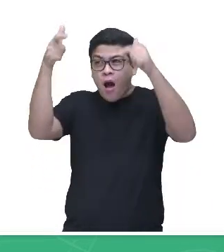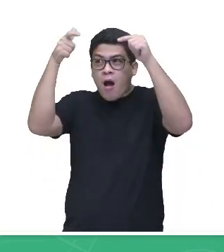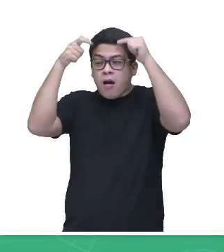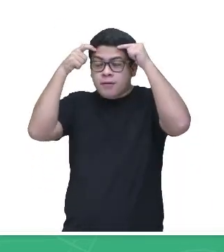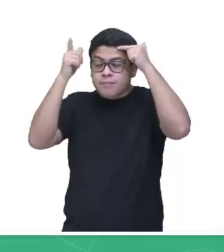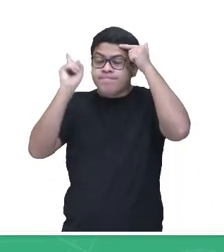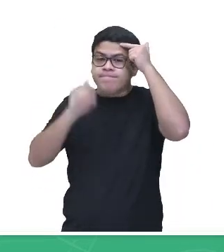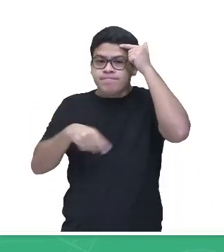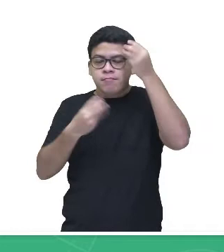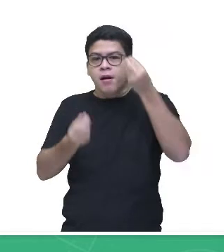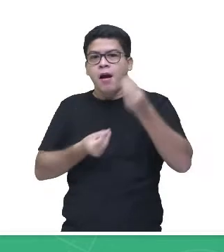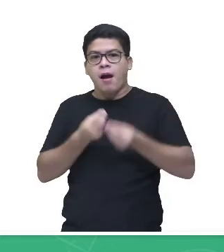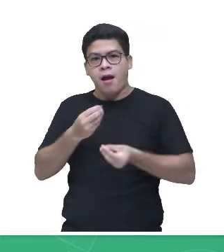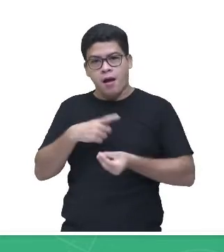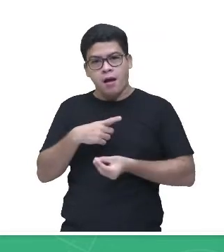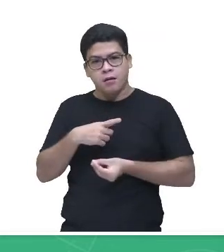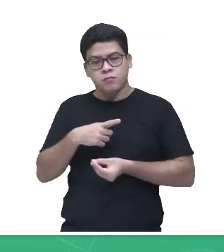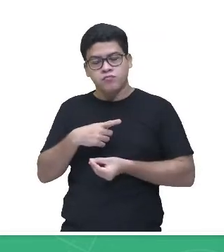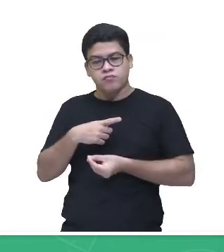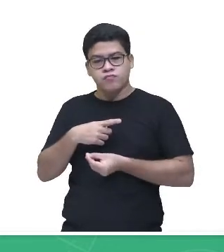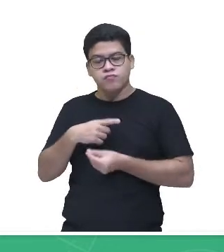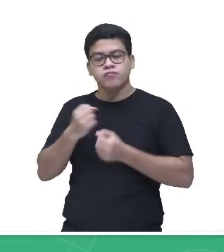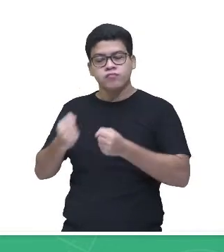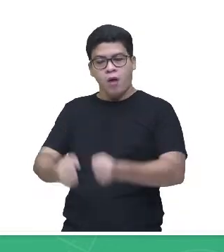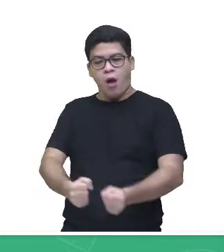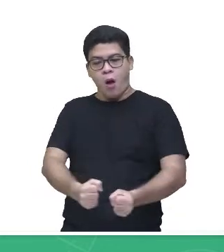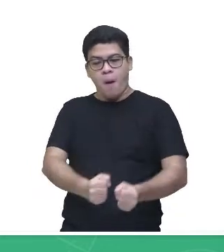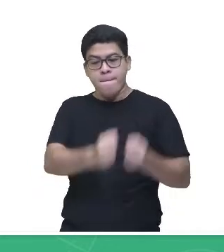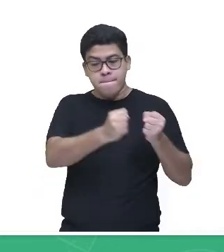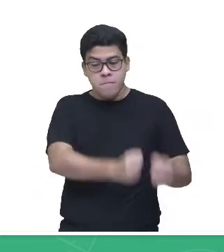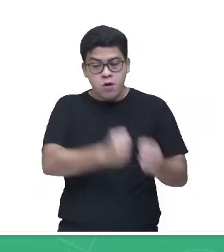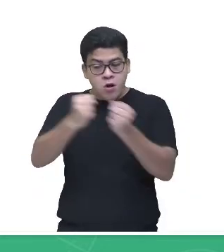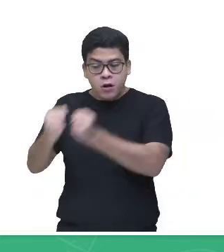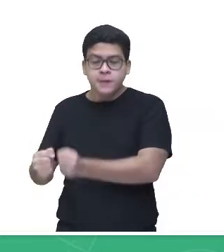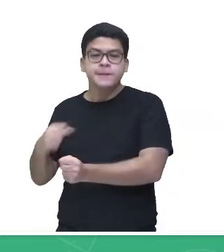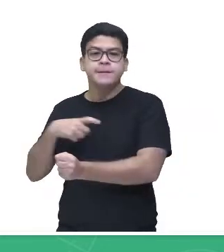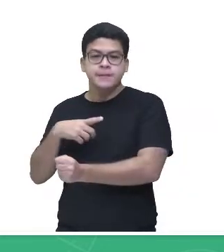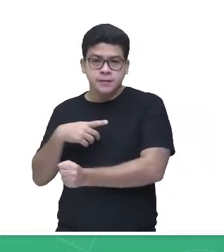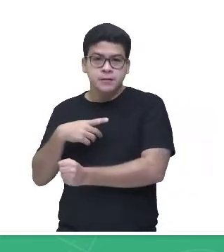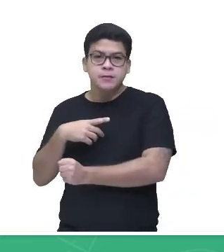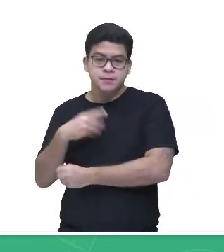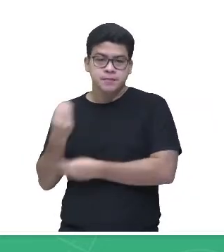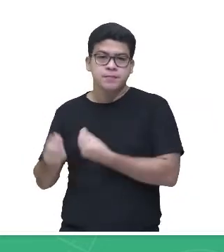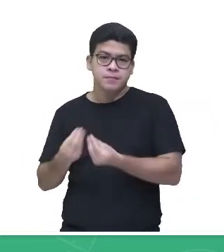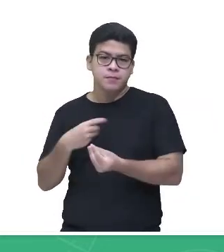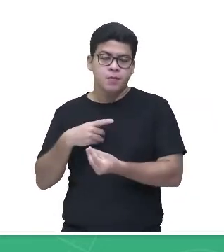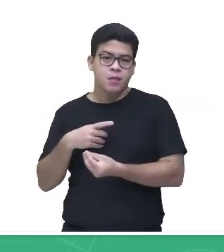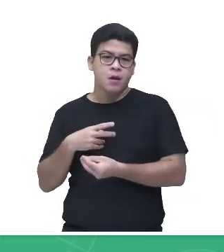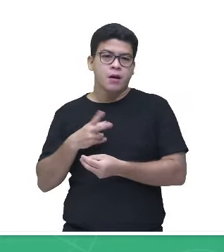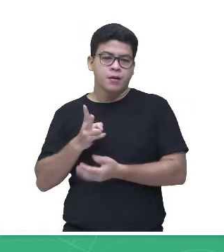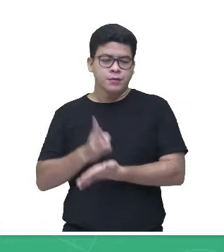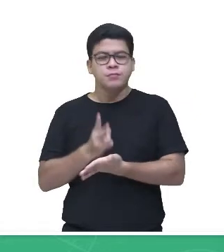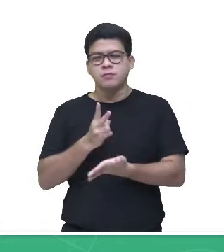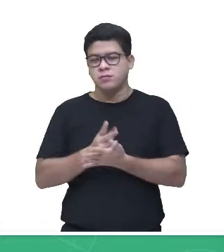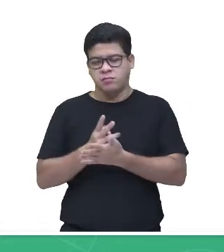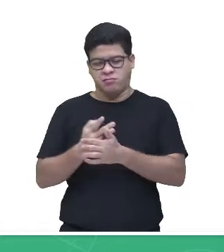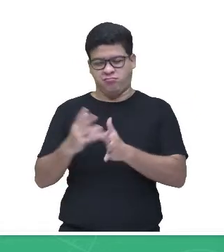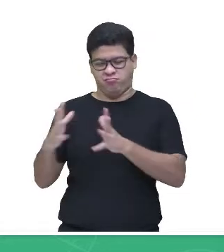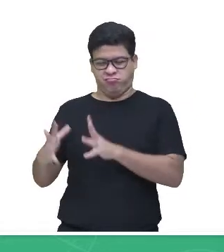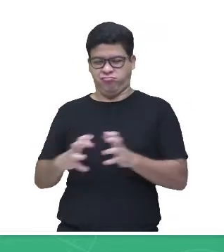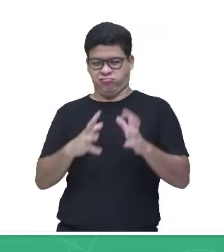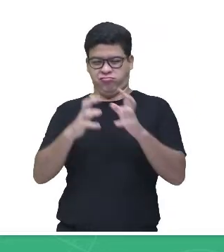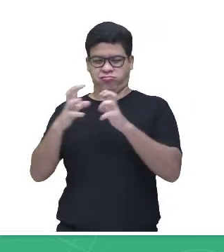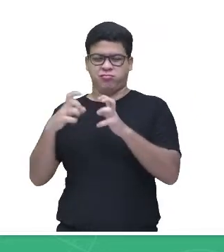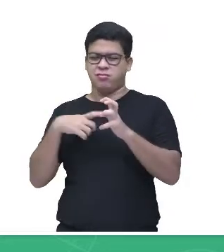rei exerce esse poder de forma muito firme para controlar, para não haver desavenças. Só